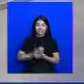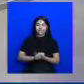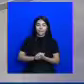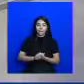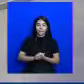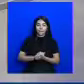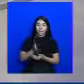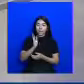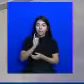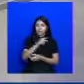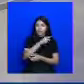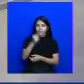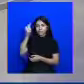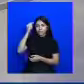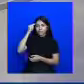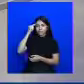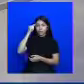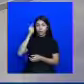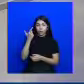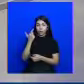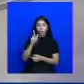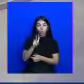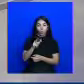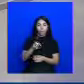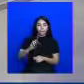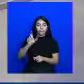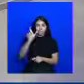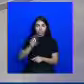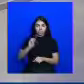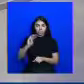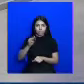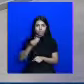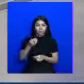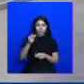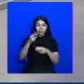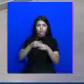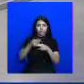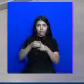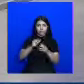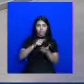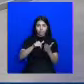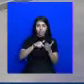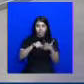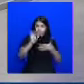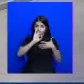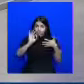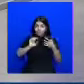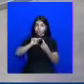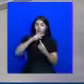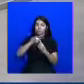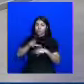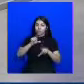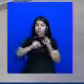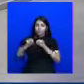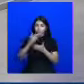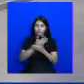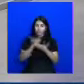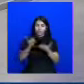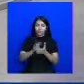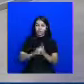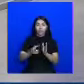reais. Já pensou? Você pode ser o próximo milionário das loterias Caixa. Apostas em mãos, porque já vai começar o